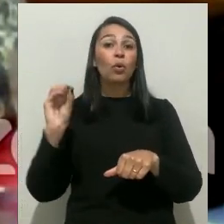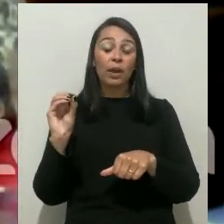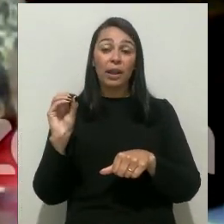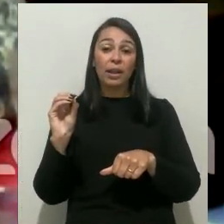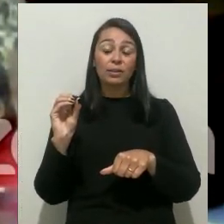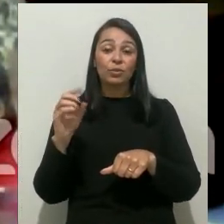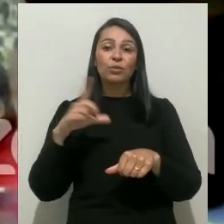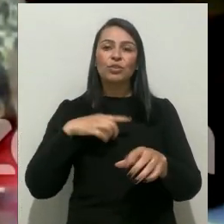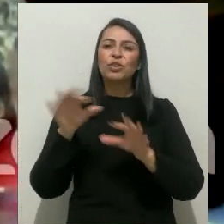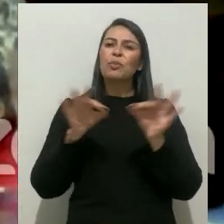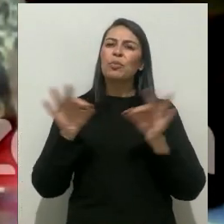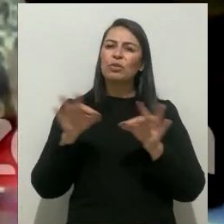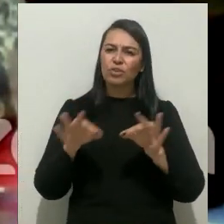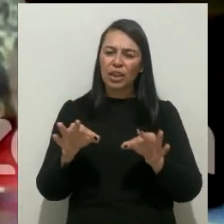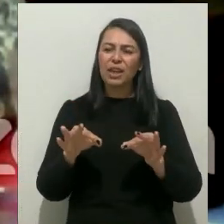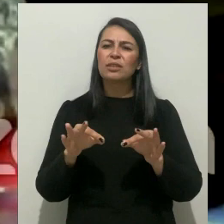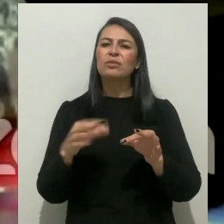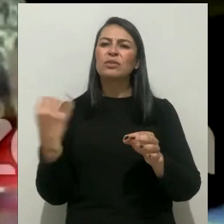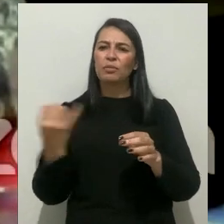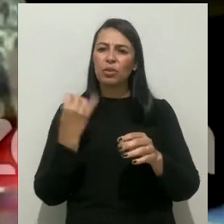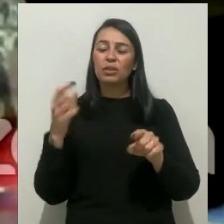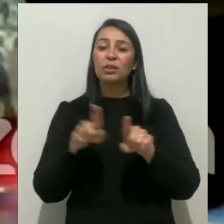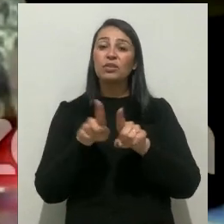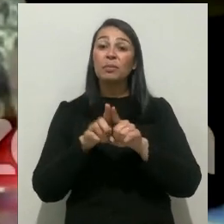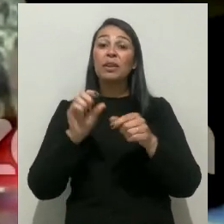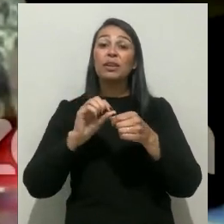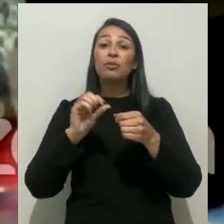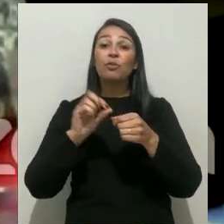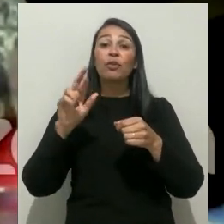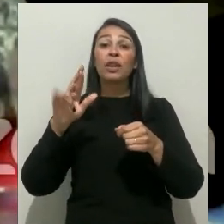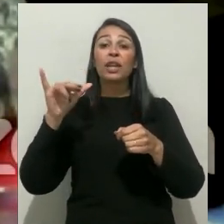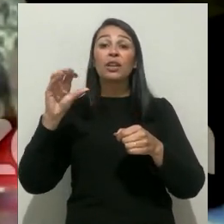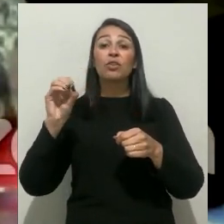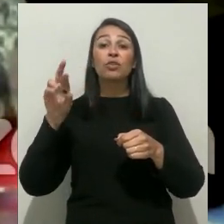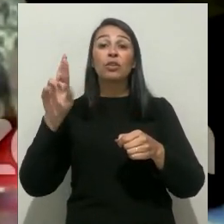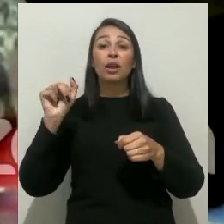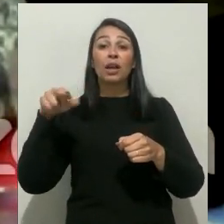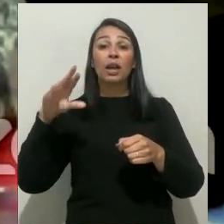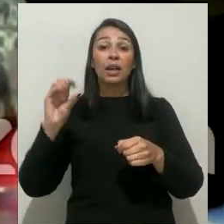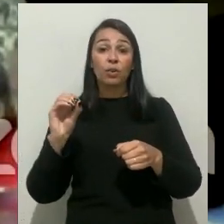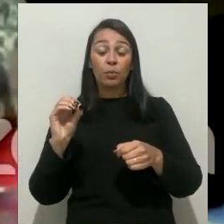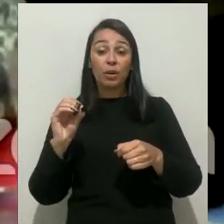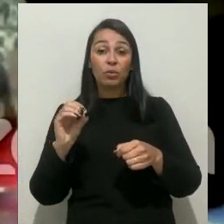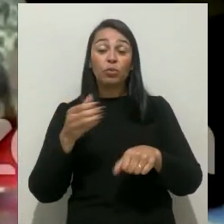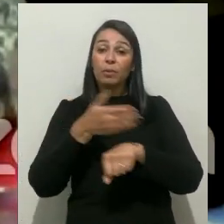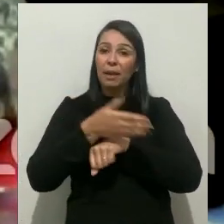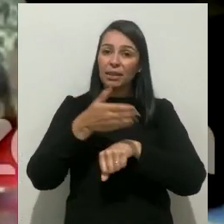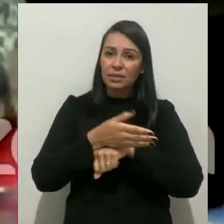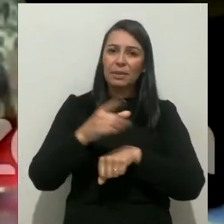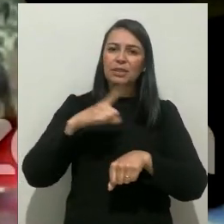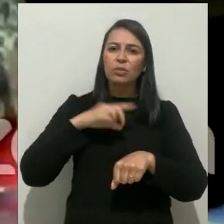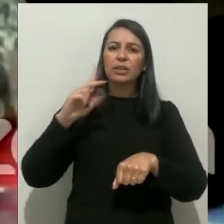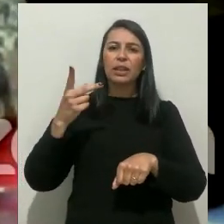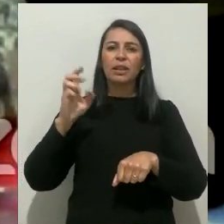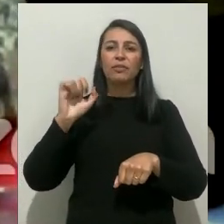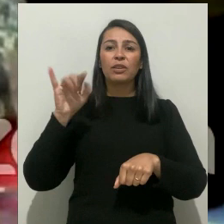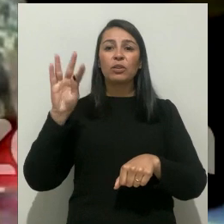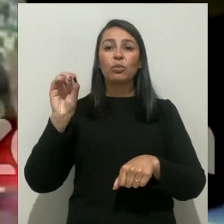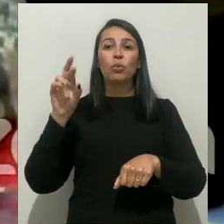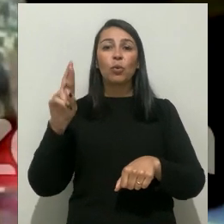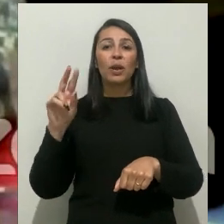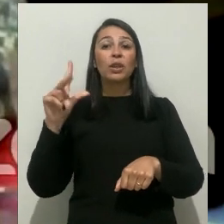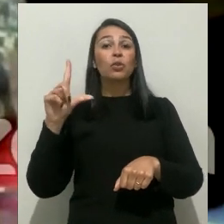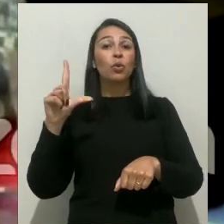máximo, projetos de grande porte que foram feitos na Rio Branco, onde o Heitor Lévy participou. O Heitor Silva Costa,